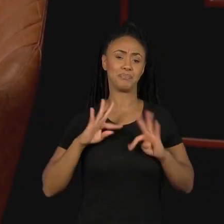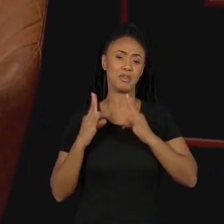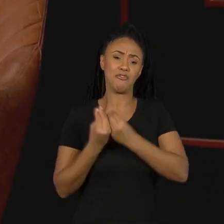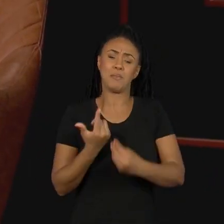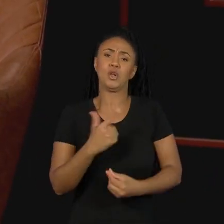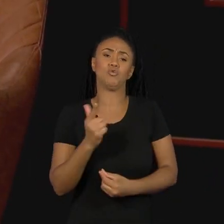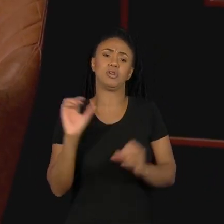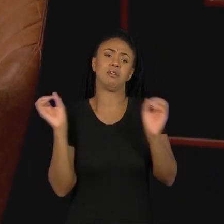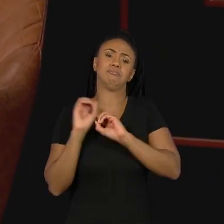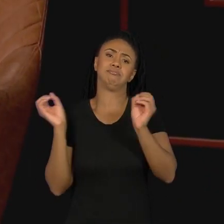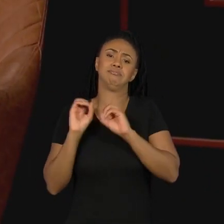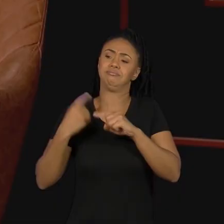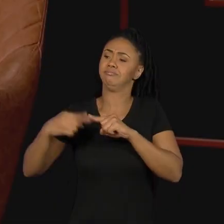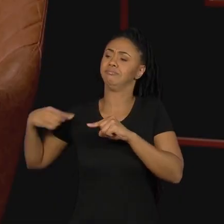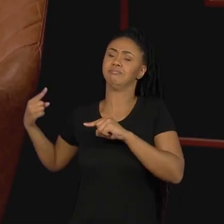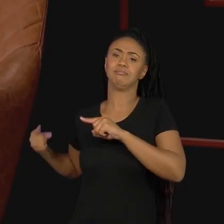ligado.